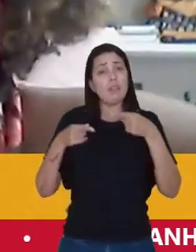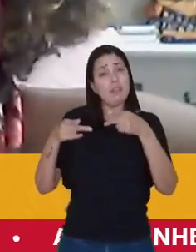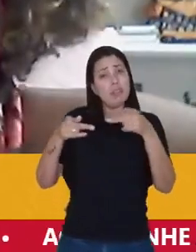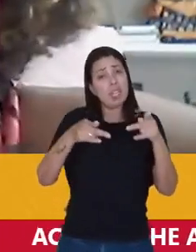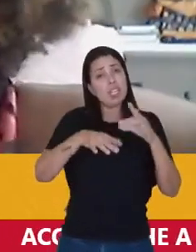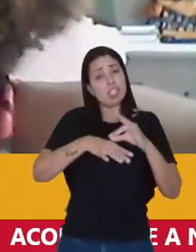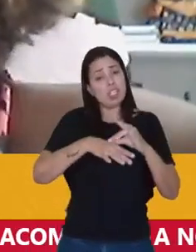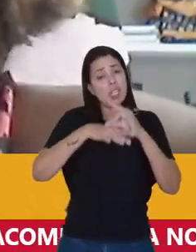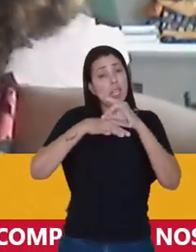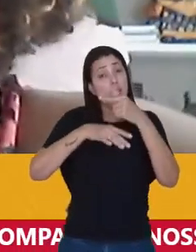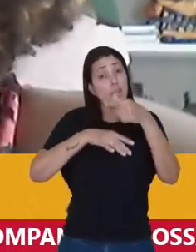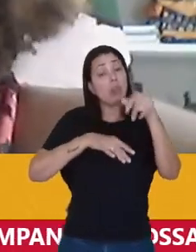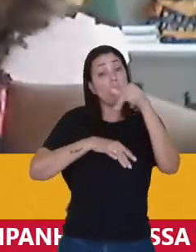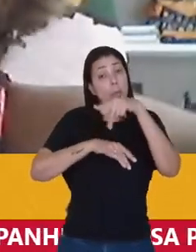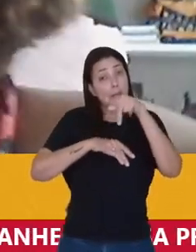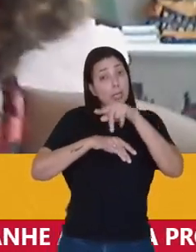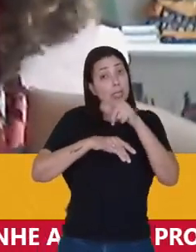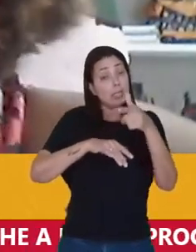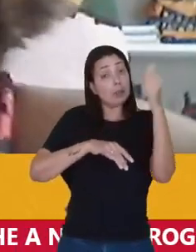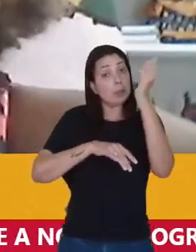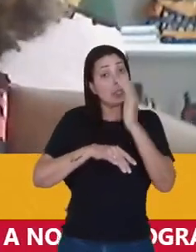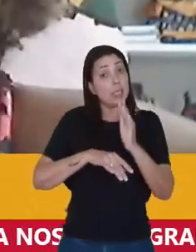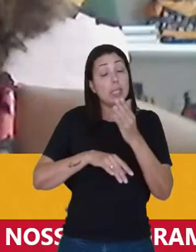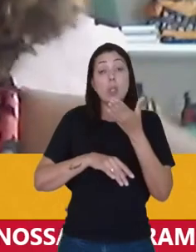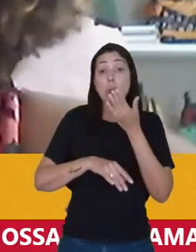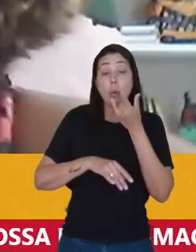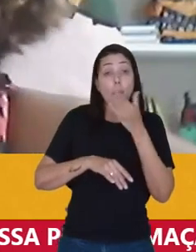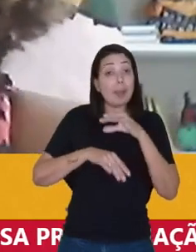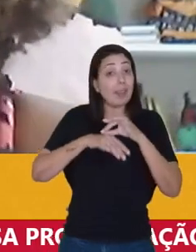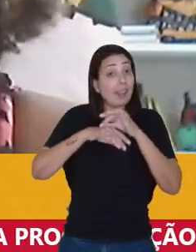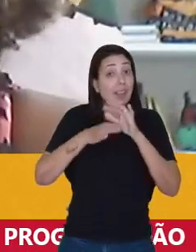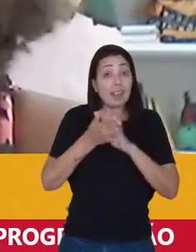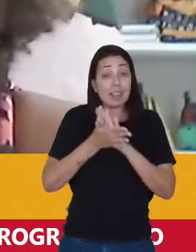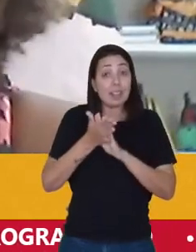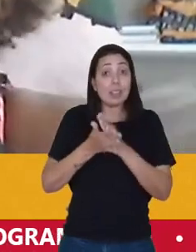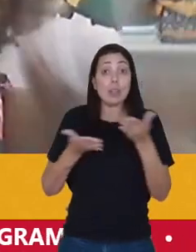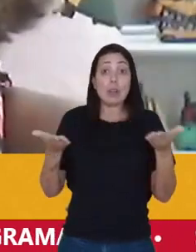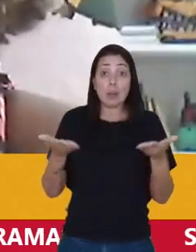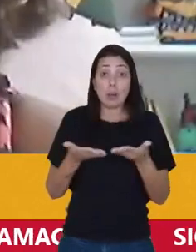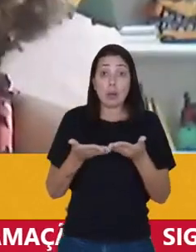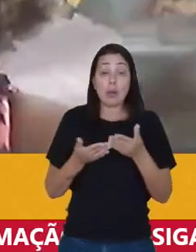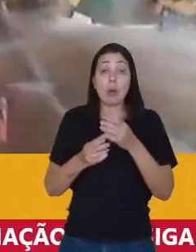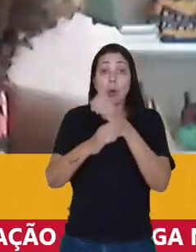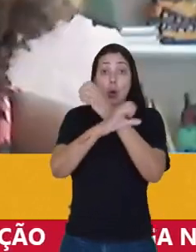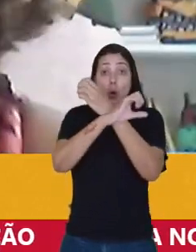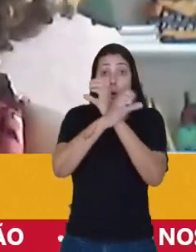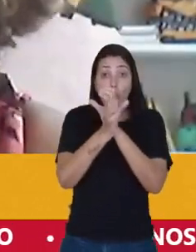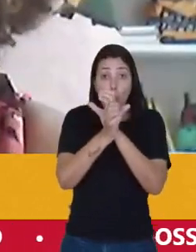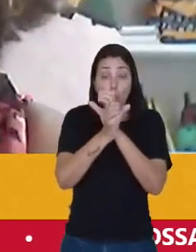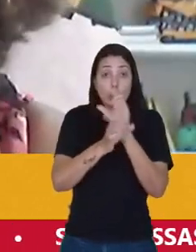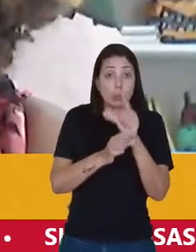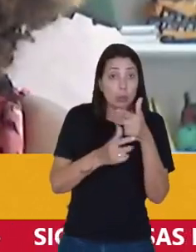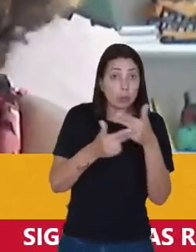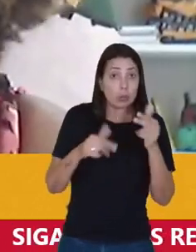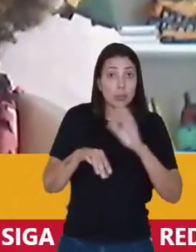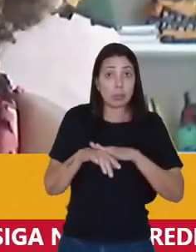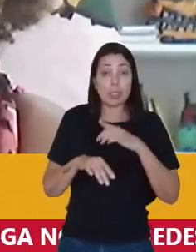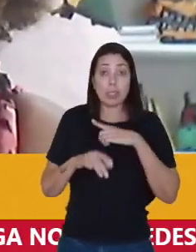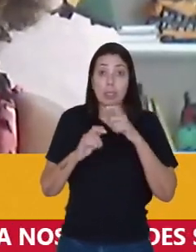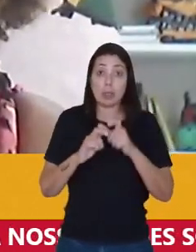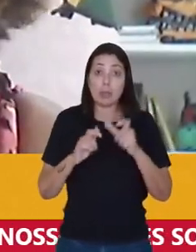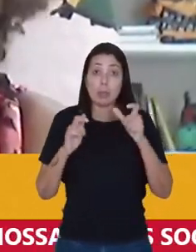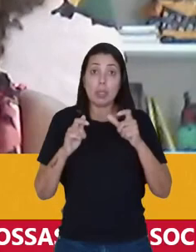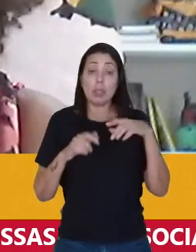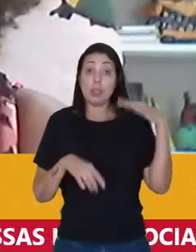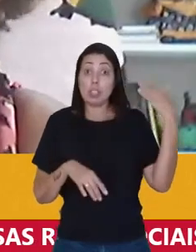carne para fora do Brasil, enquanto o brasileiro sequer come carne. Hoje saiu que ossos e restos é o que mais tem aumentado